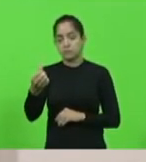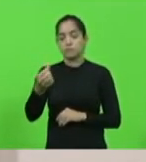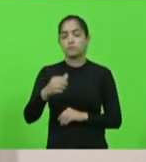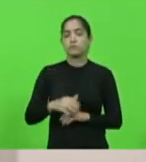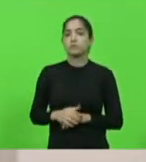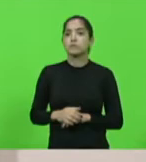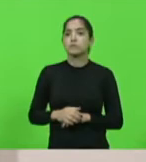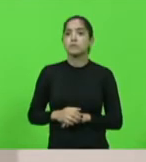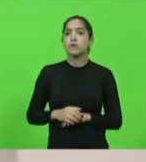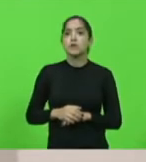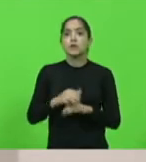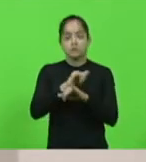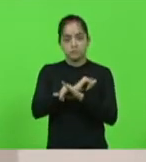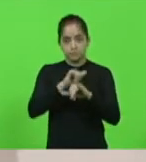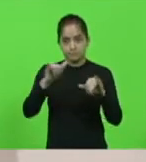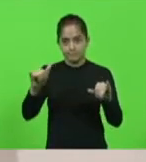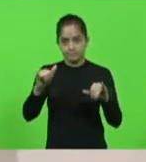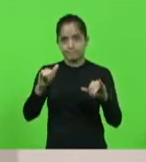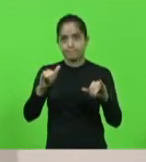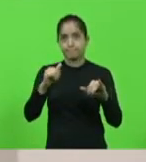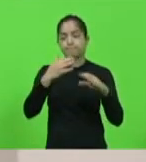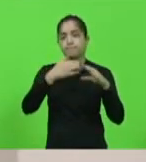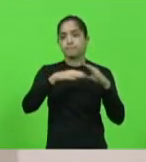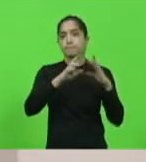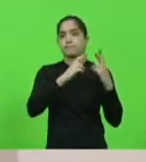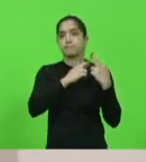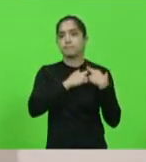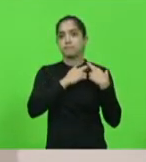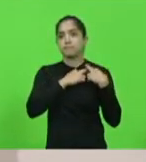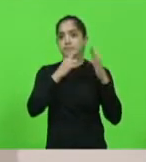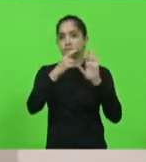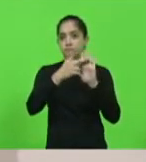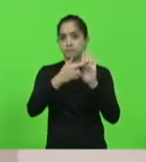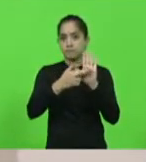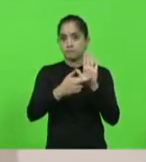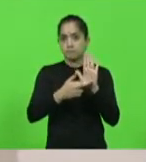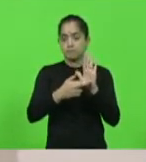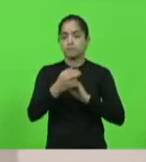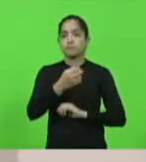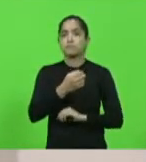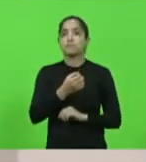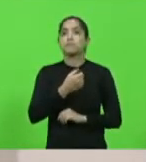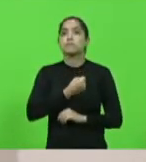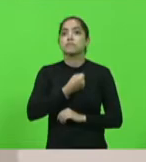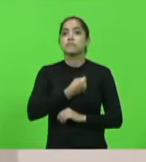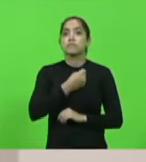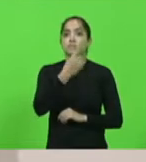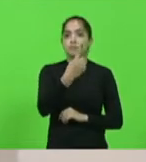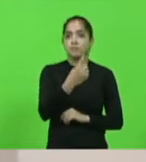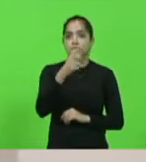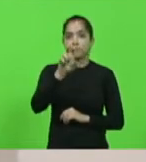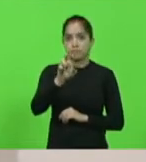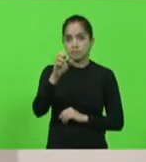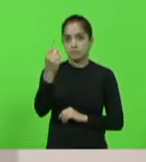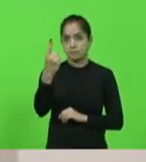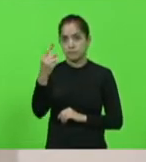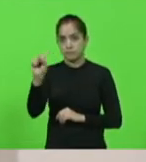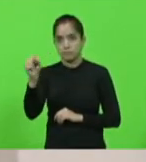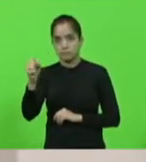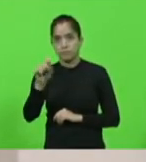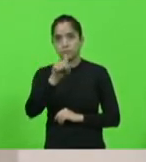1206/2021 e comunicou que encaminhará aos destinatários as indicações números 1518 a